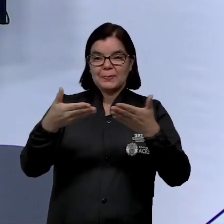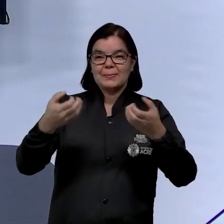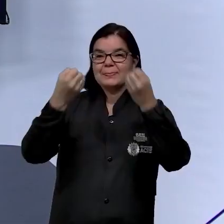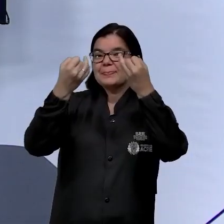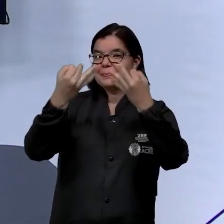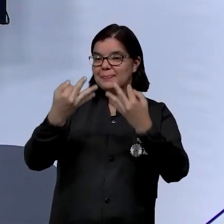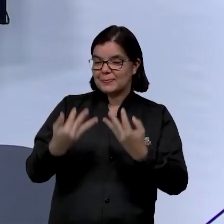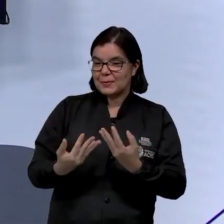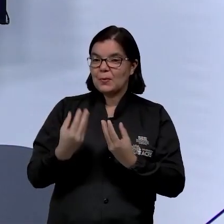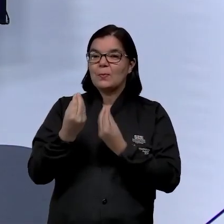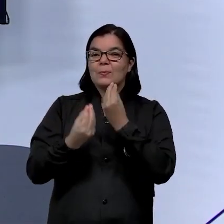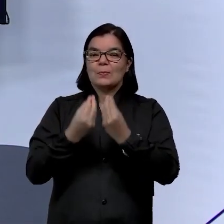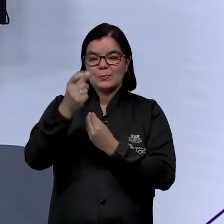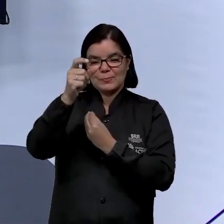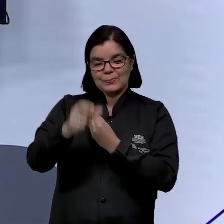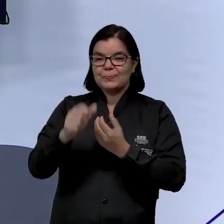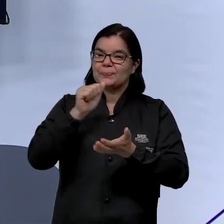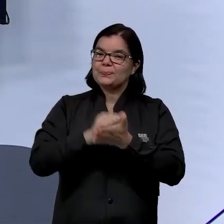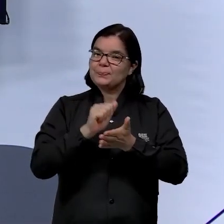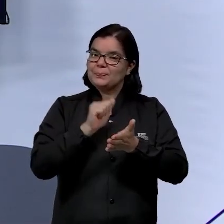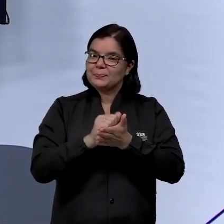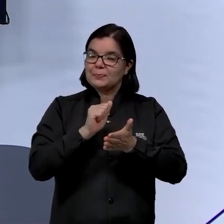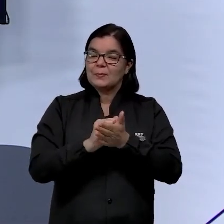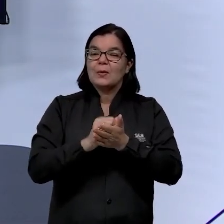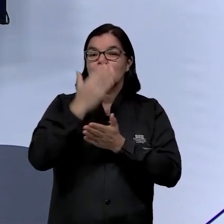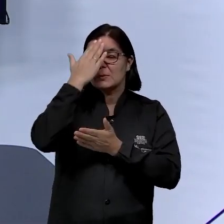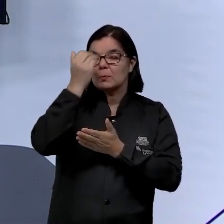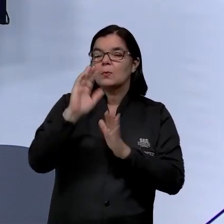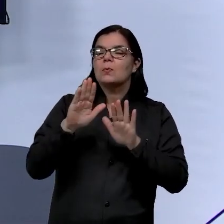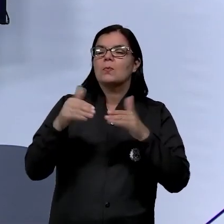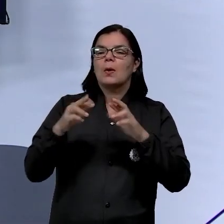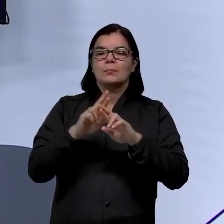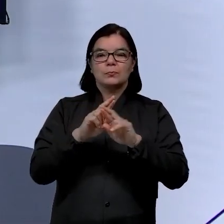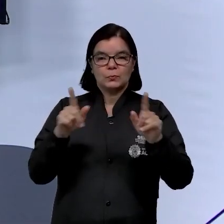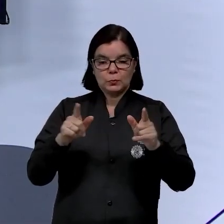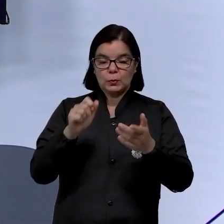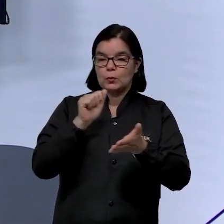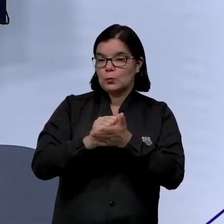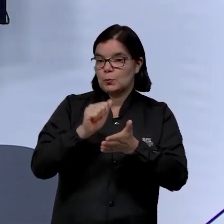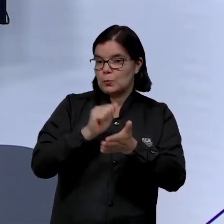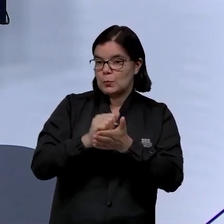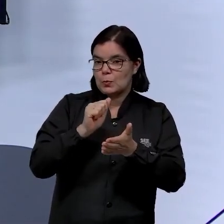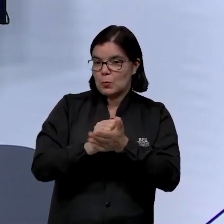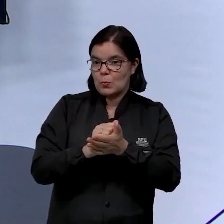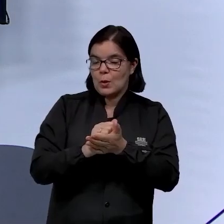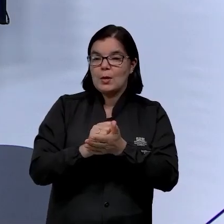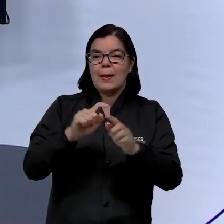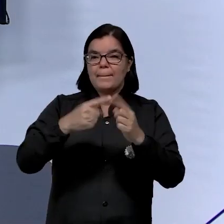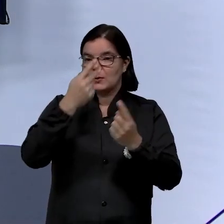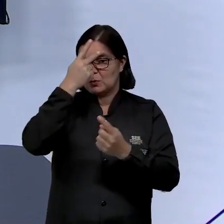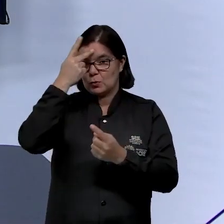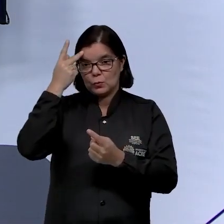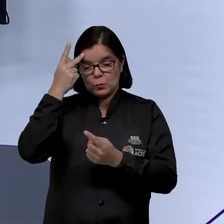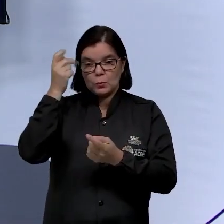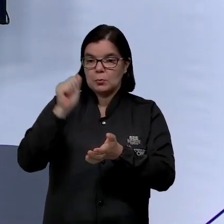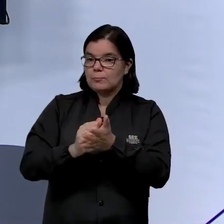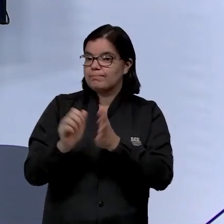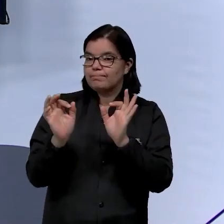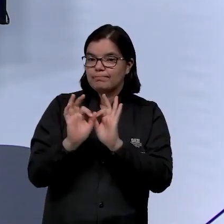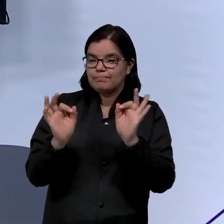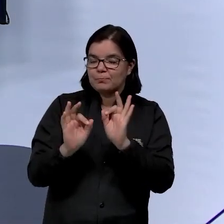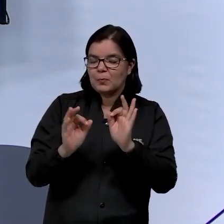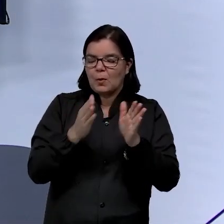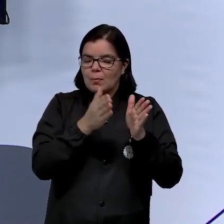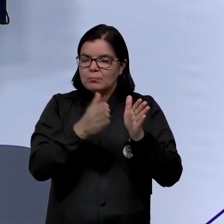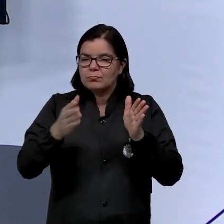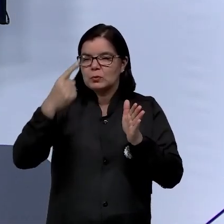sobre composição autoral. Vamos saber a diferença entre composição autoral e não autoral, o processo de